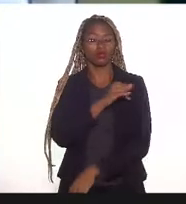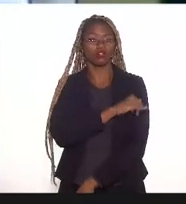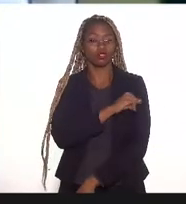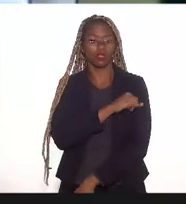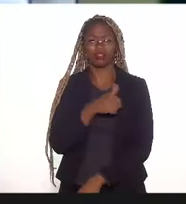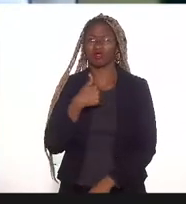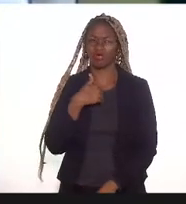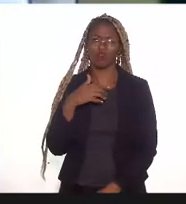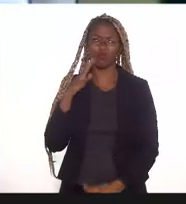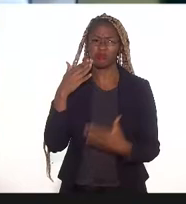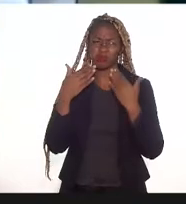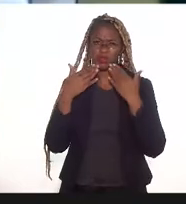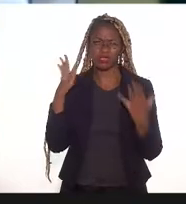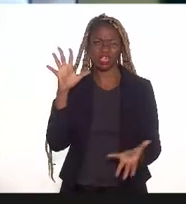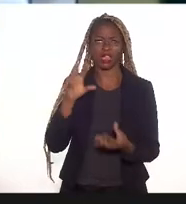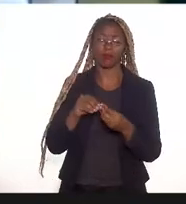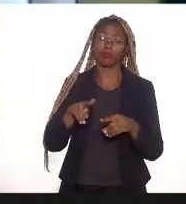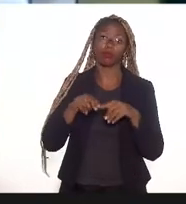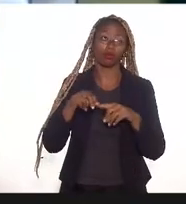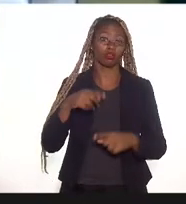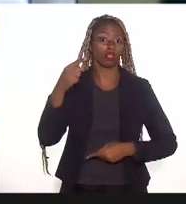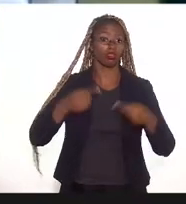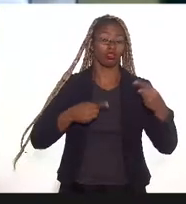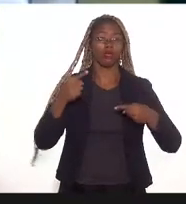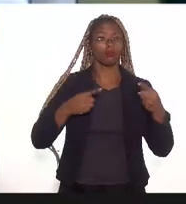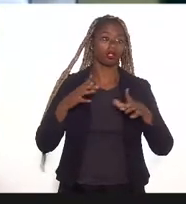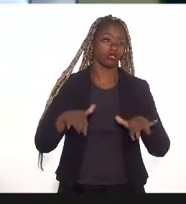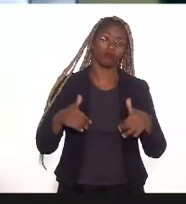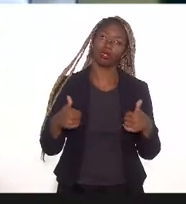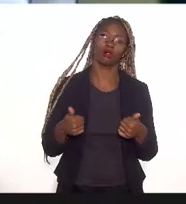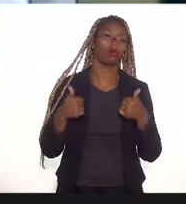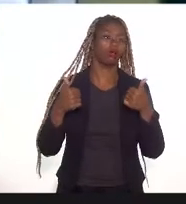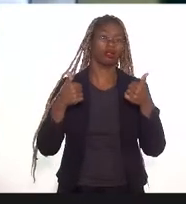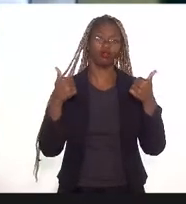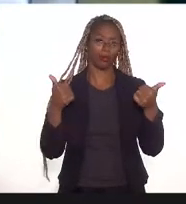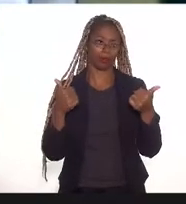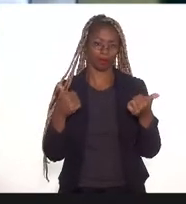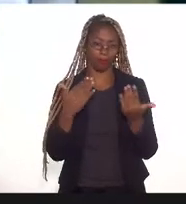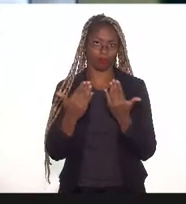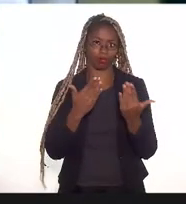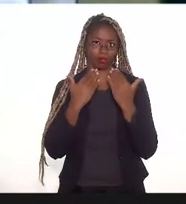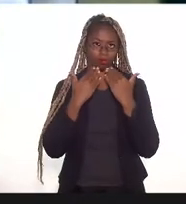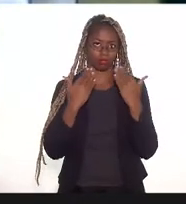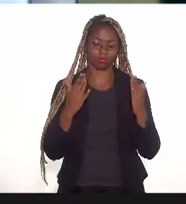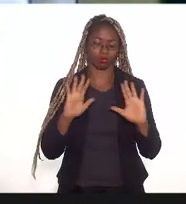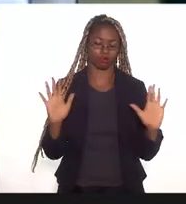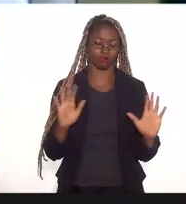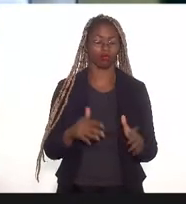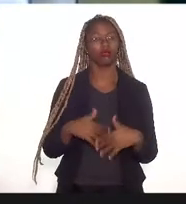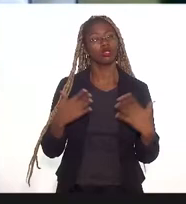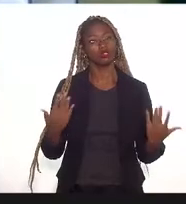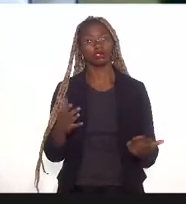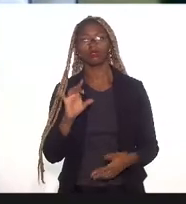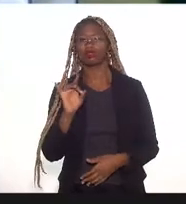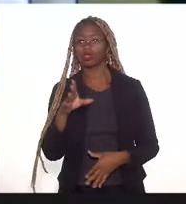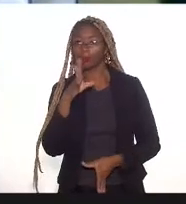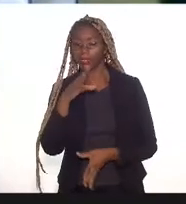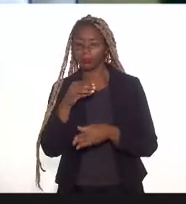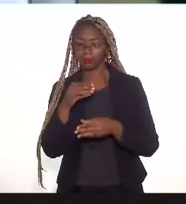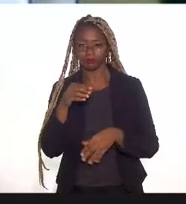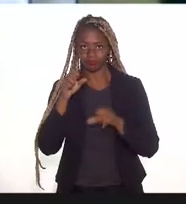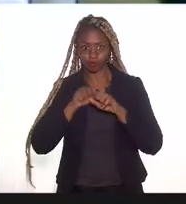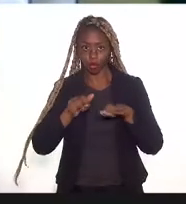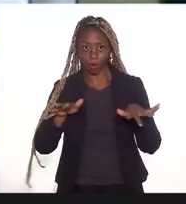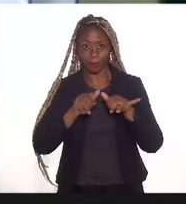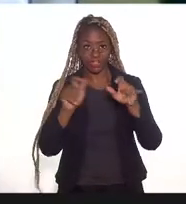na minha apresentação, que eu acho que os debates eles constroem mais do que uma apresentação. Pedir um segundo aqui só para compartilhar aqui a